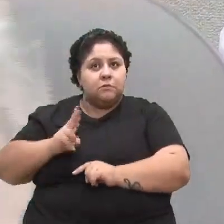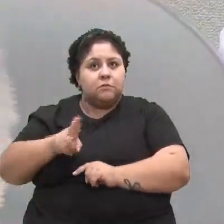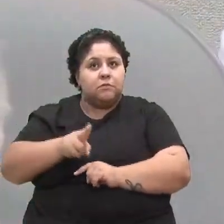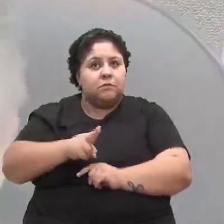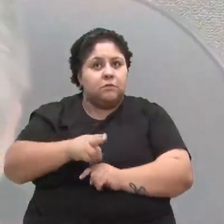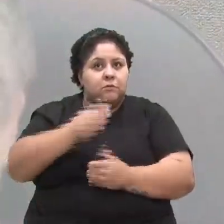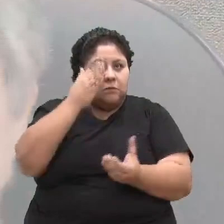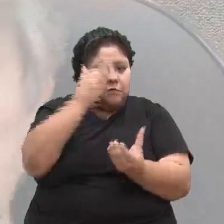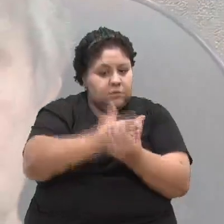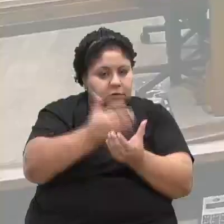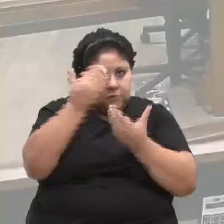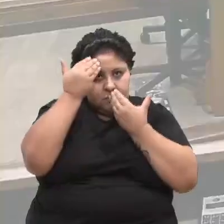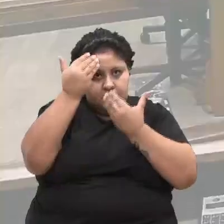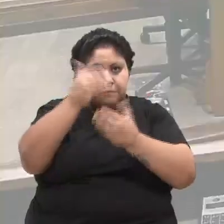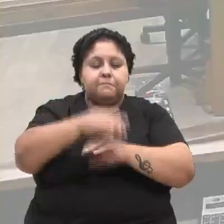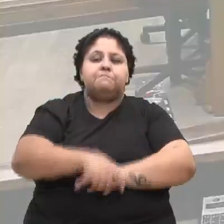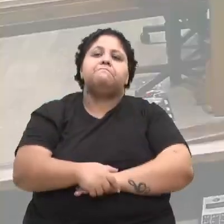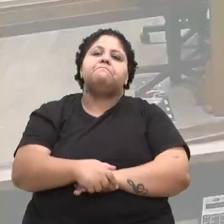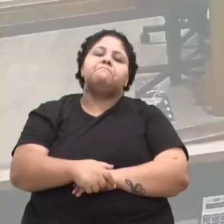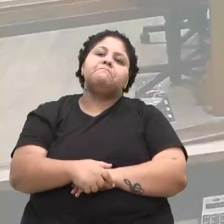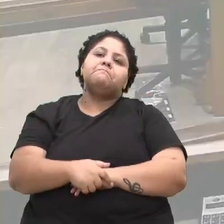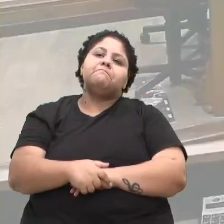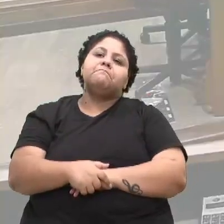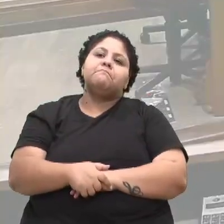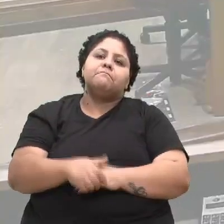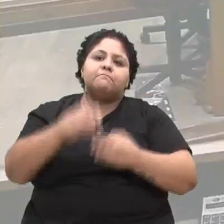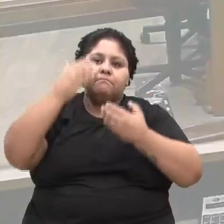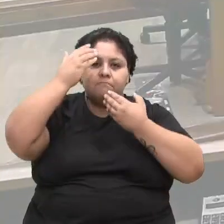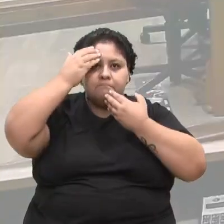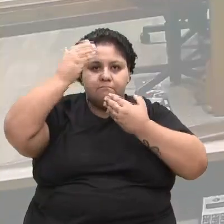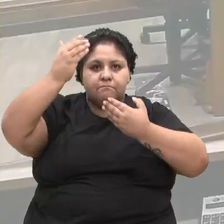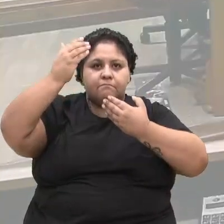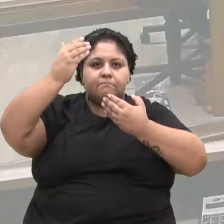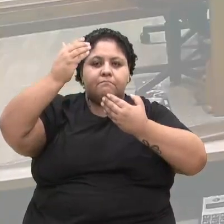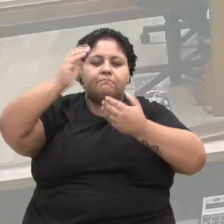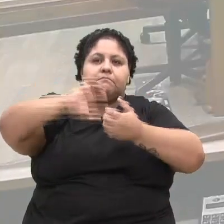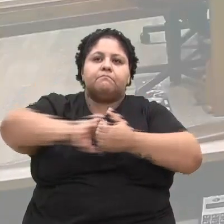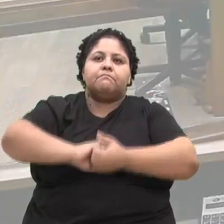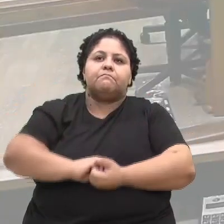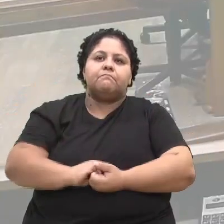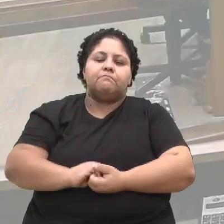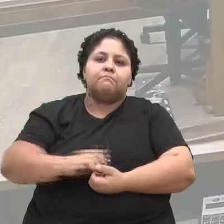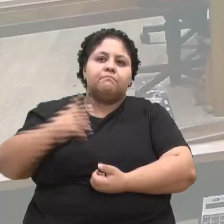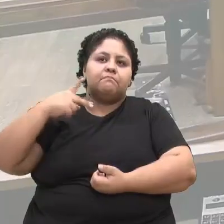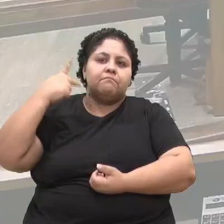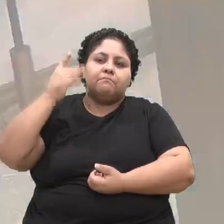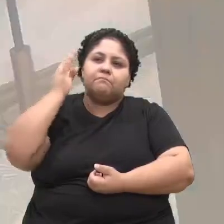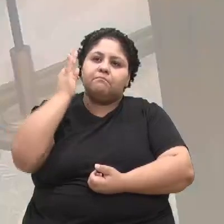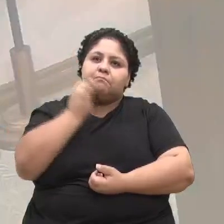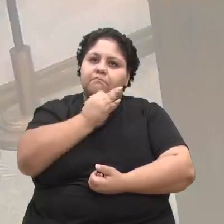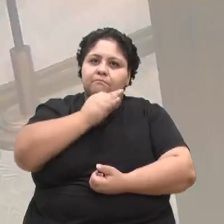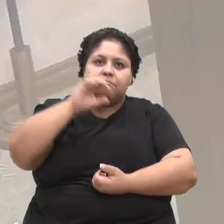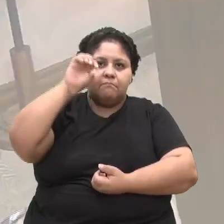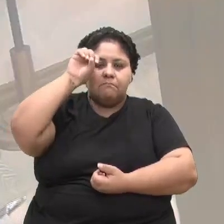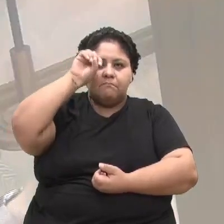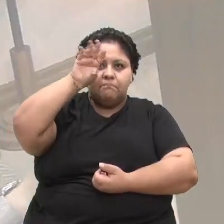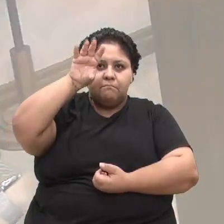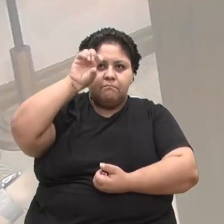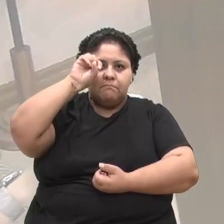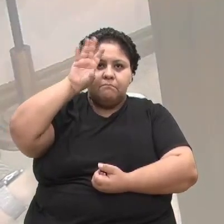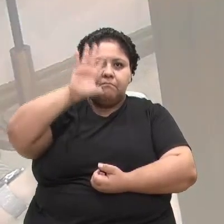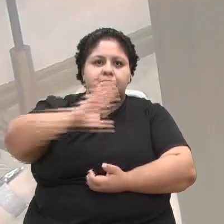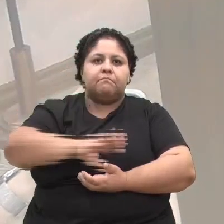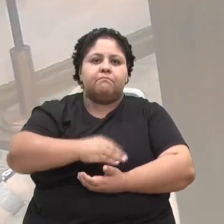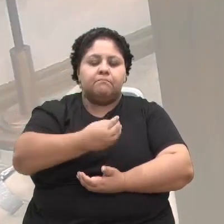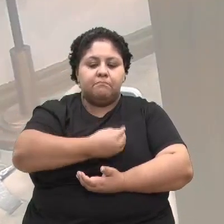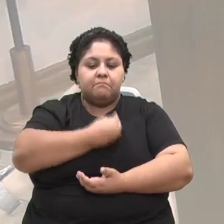processual. Obrigado. Exatamente. Então agradeço vossas considerações, vereadora Tati, vereador Fiuza, e vida